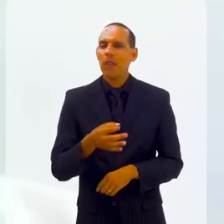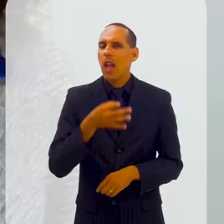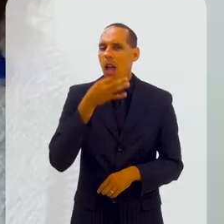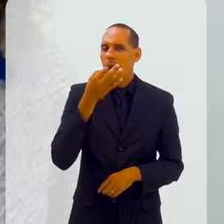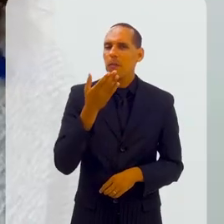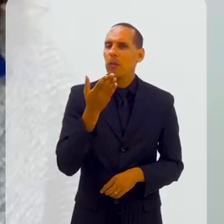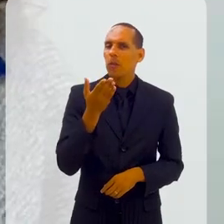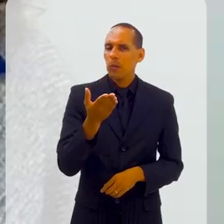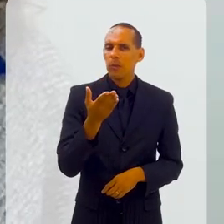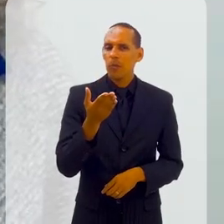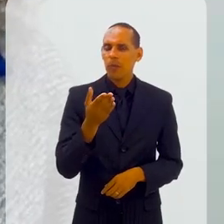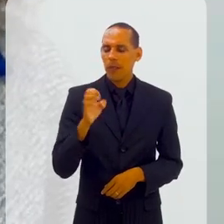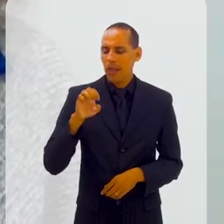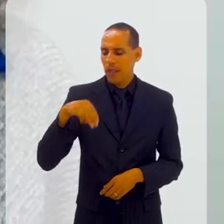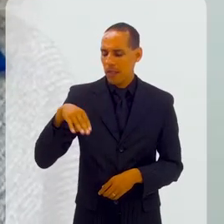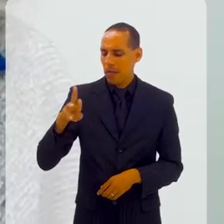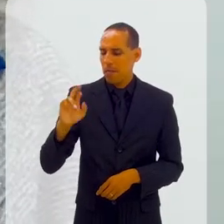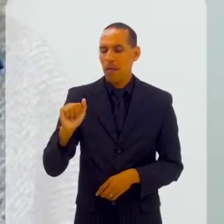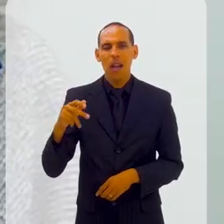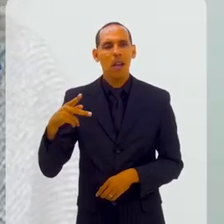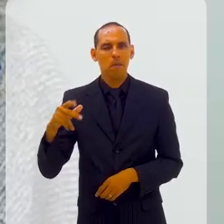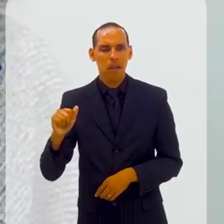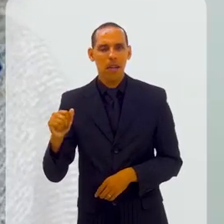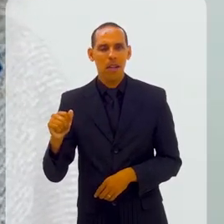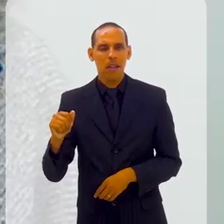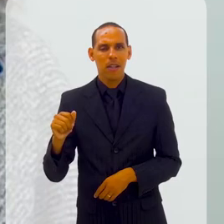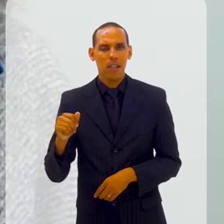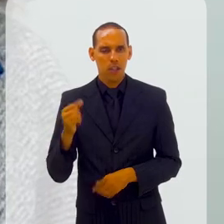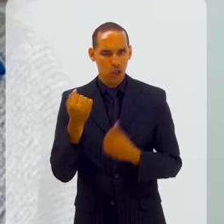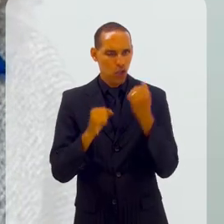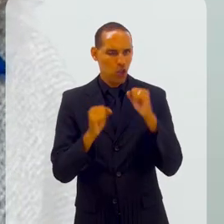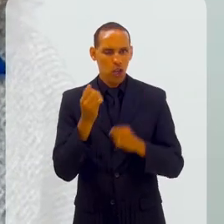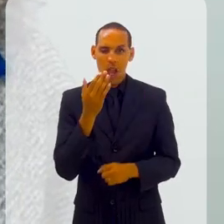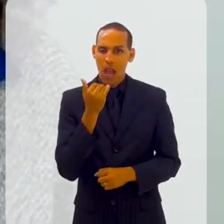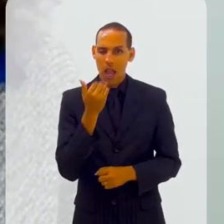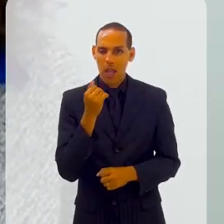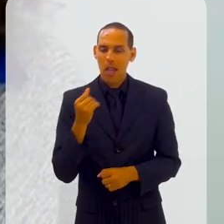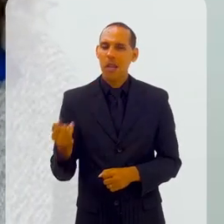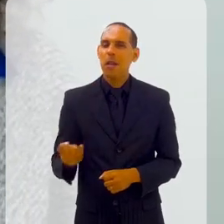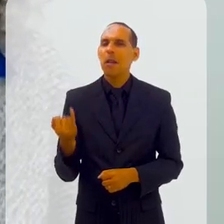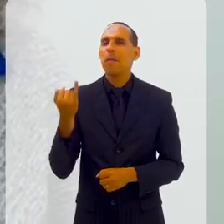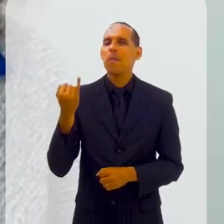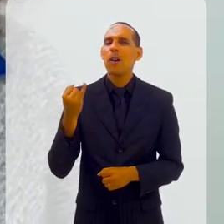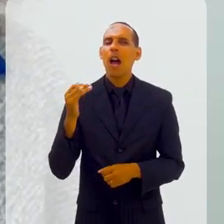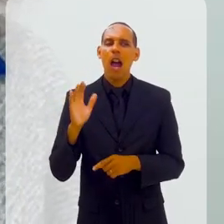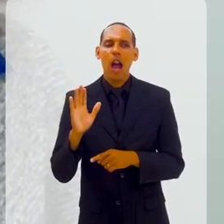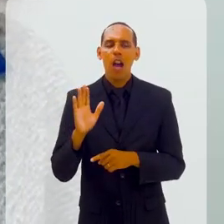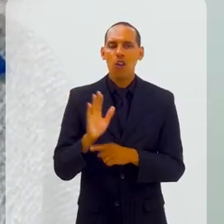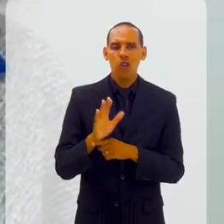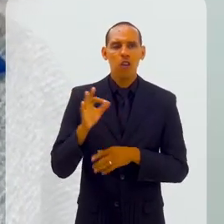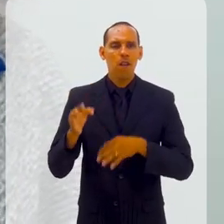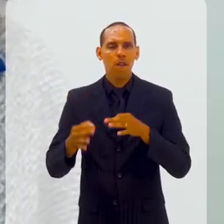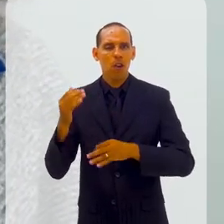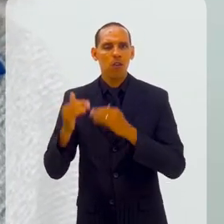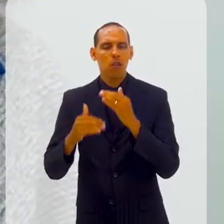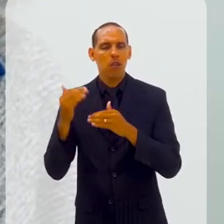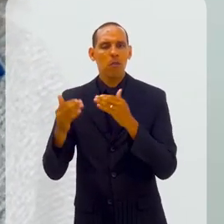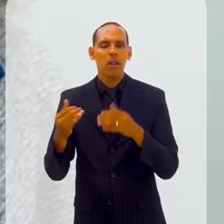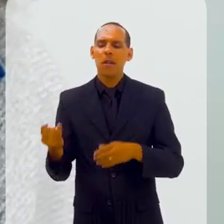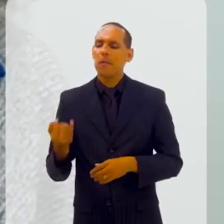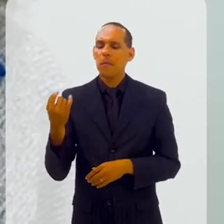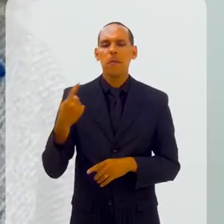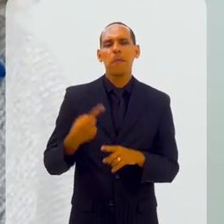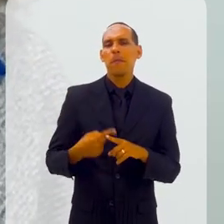na sua opinião qual a importância da Embrapa de alimentos participar e atuar como um dos integrantes